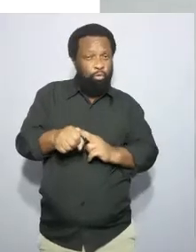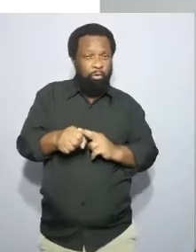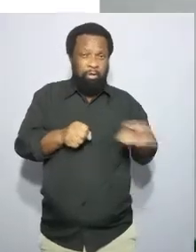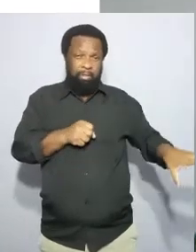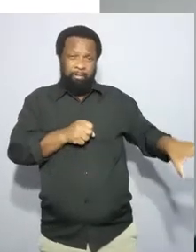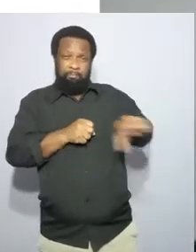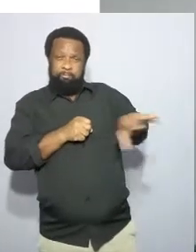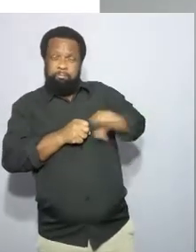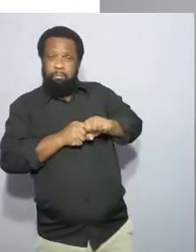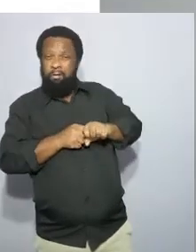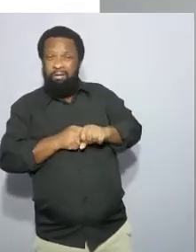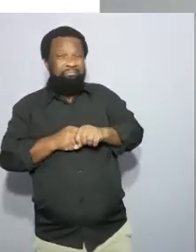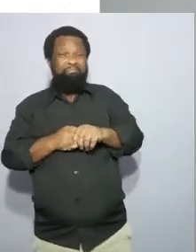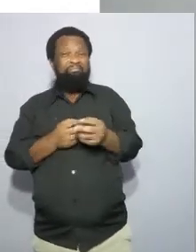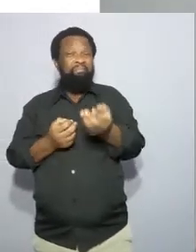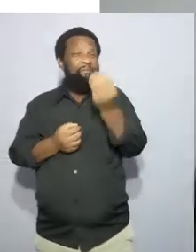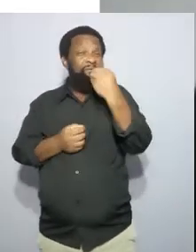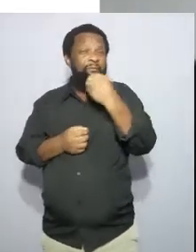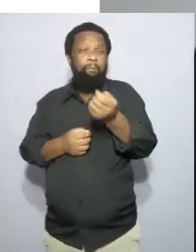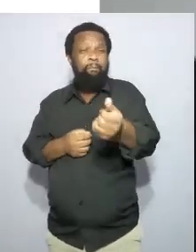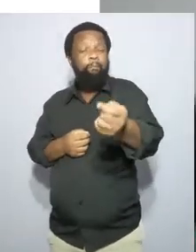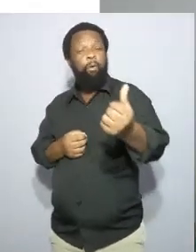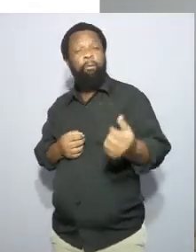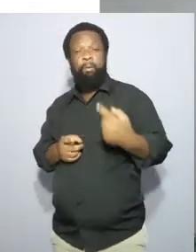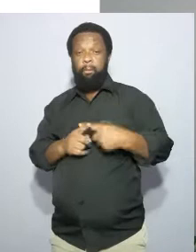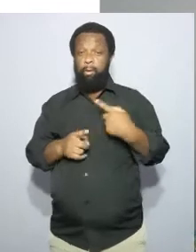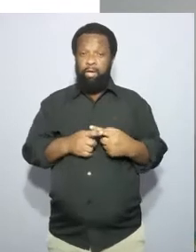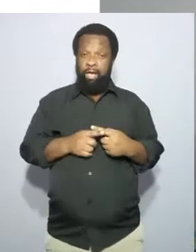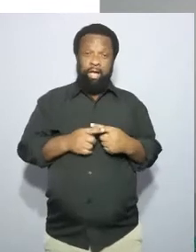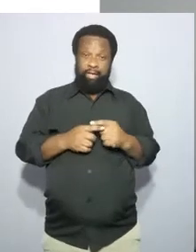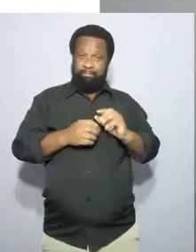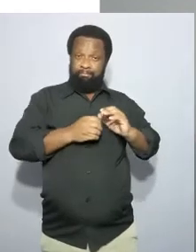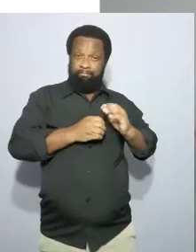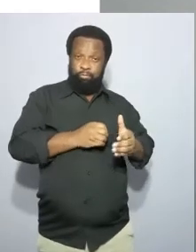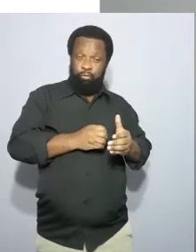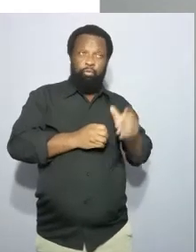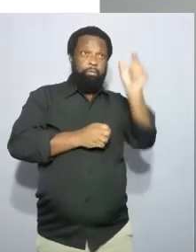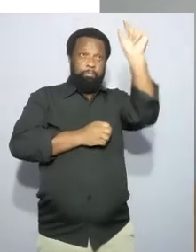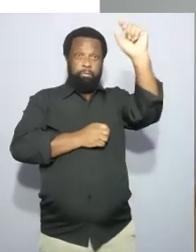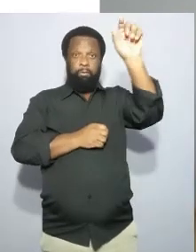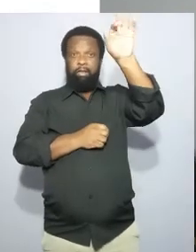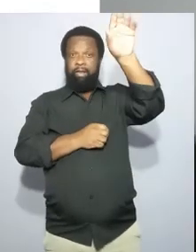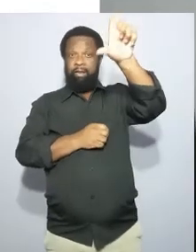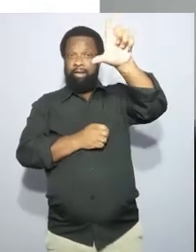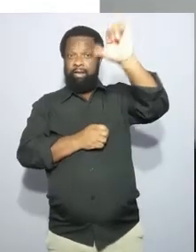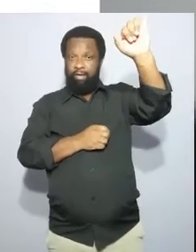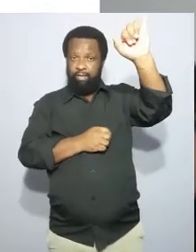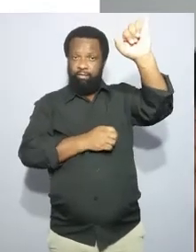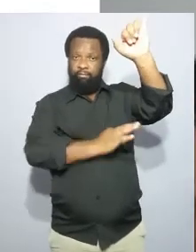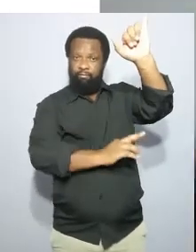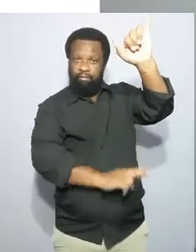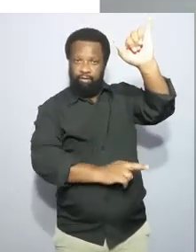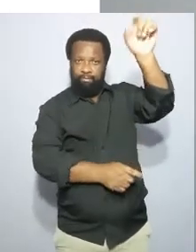último elétron do frâncio, como os dois estão localizados no grupo 1, os dois têm um elétron na camada